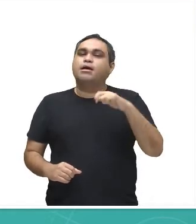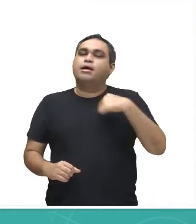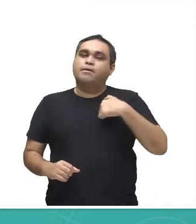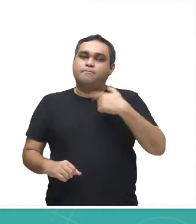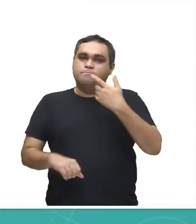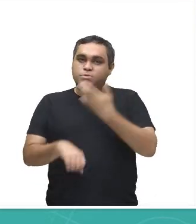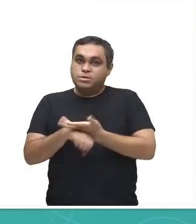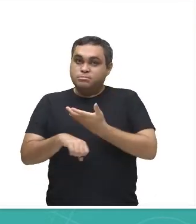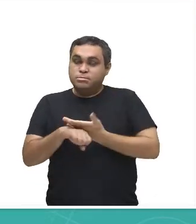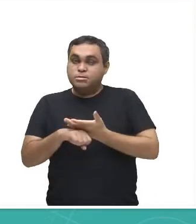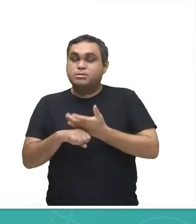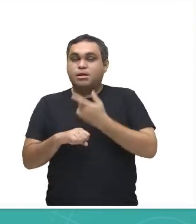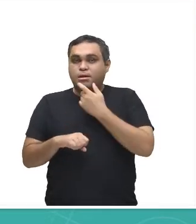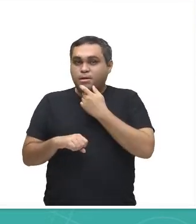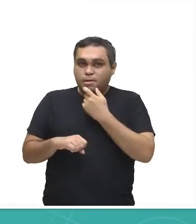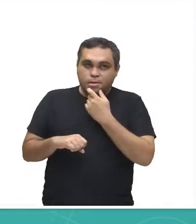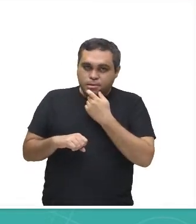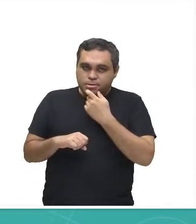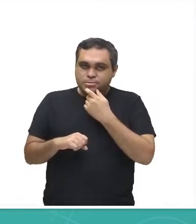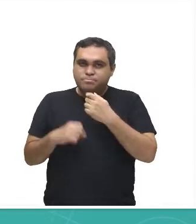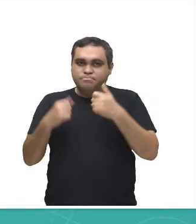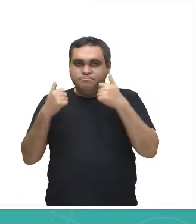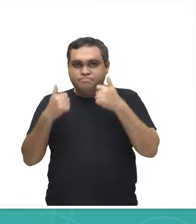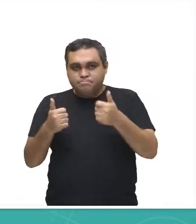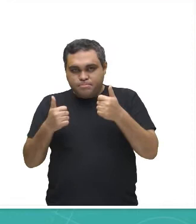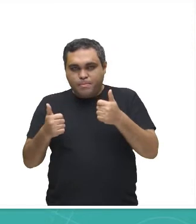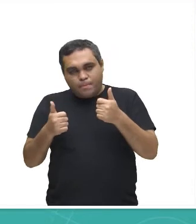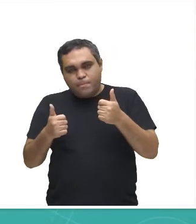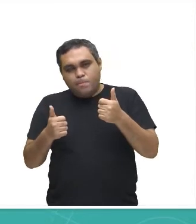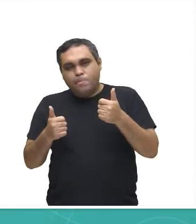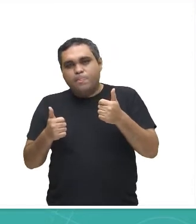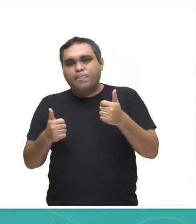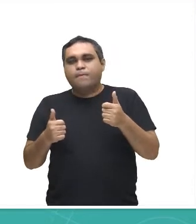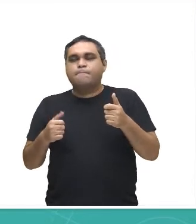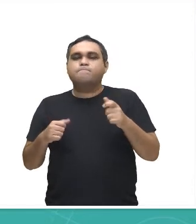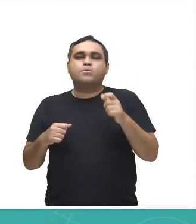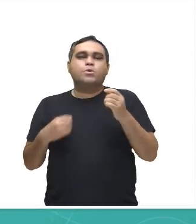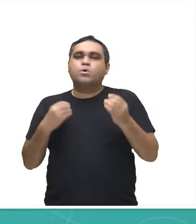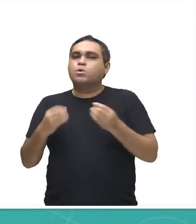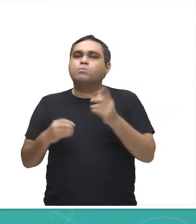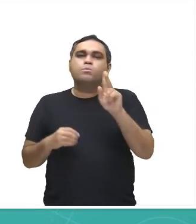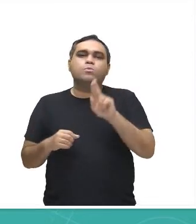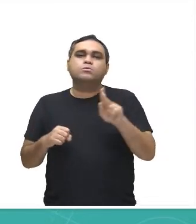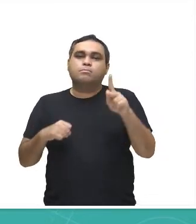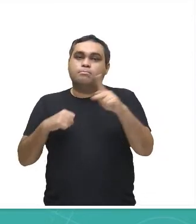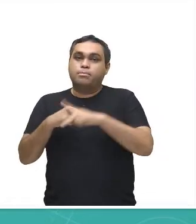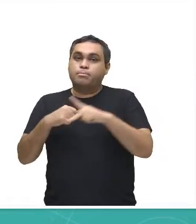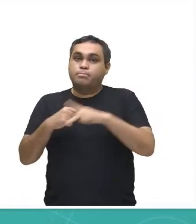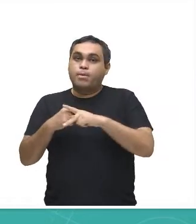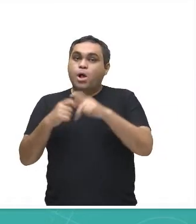hoje vamos descomplicar aqui um pouquinho o uso das prepositions of place. Let's go!